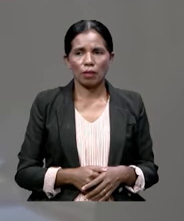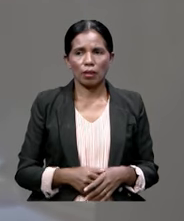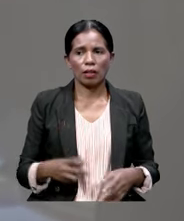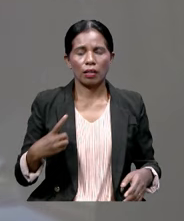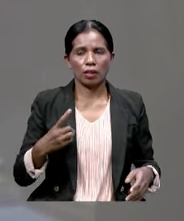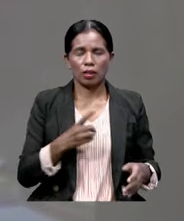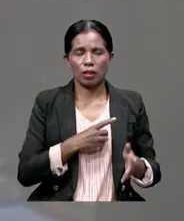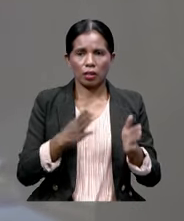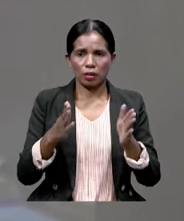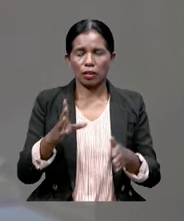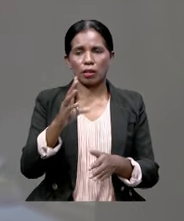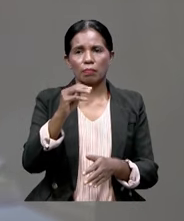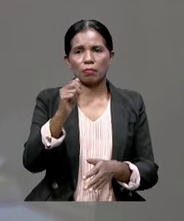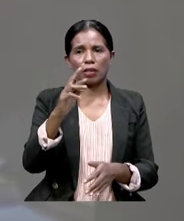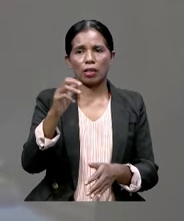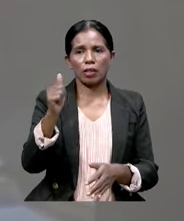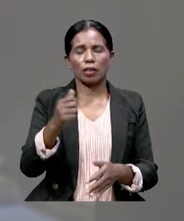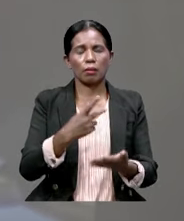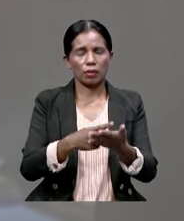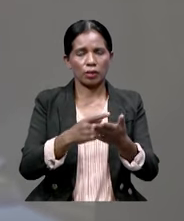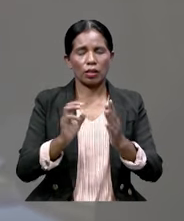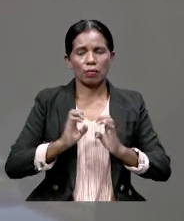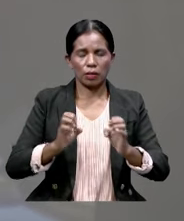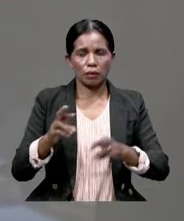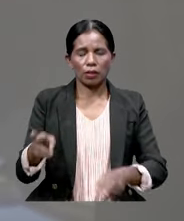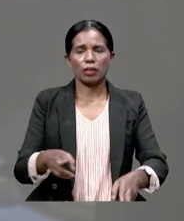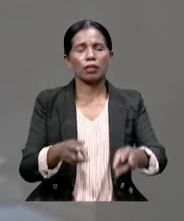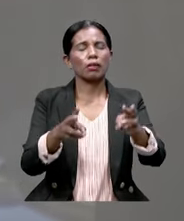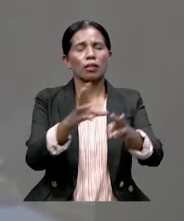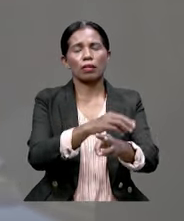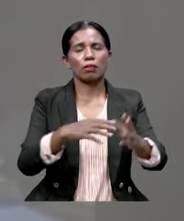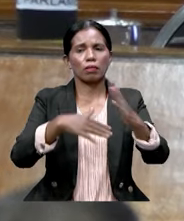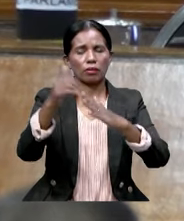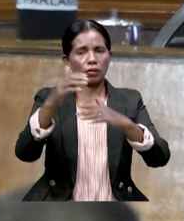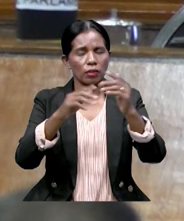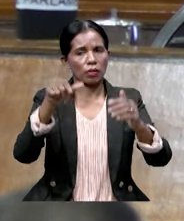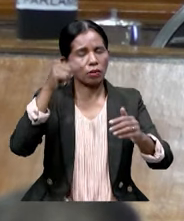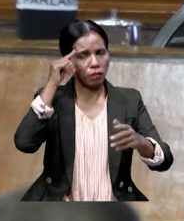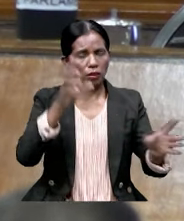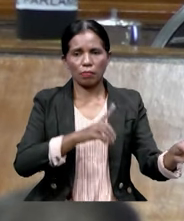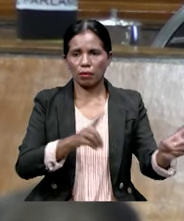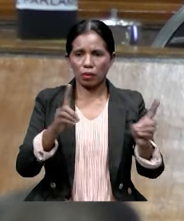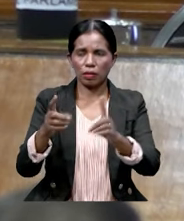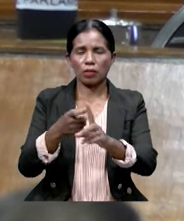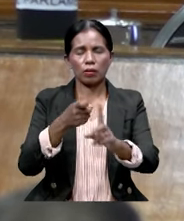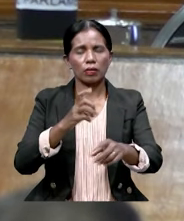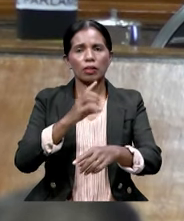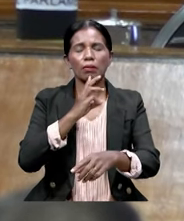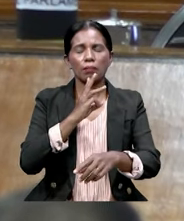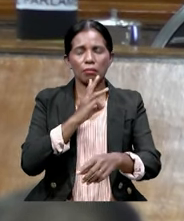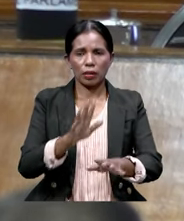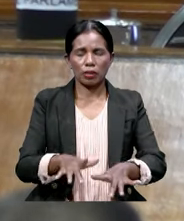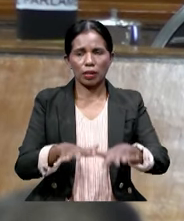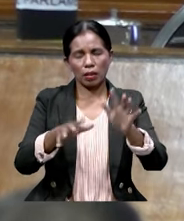Deputada Maria Anabela Savio considera projeto emergência ba estrada no infraestrutura hirak nebe governo implementa causa usi inundação ne